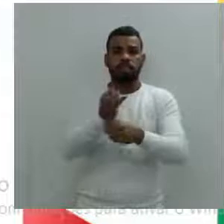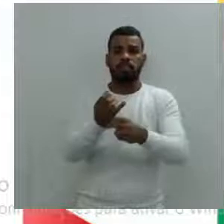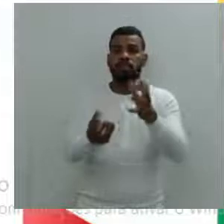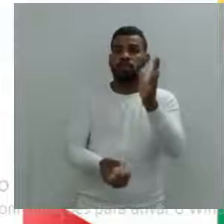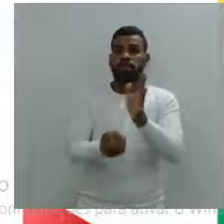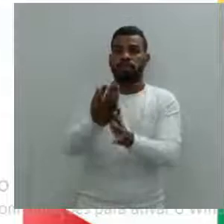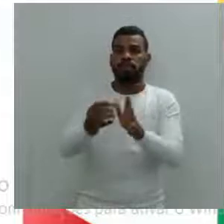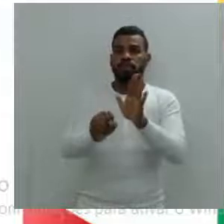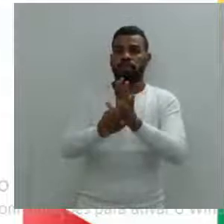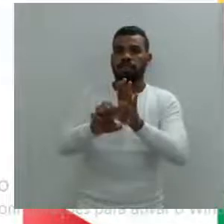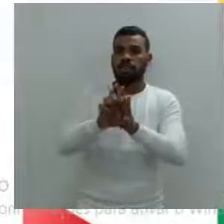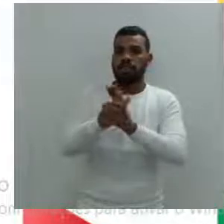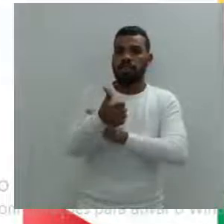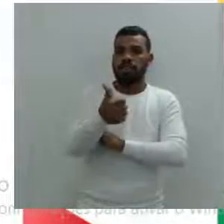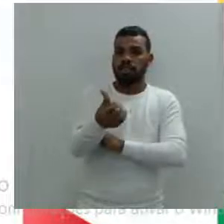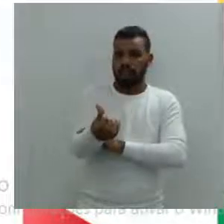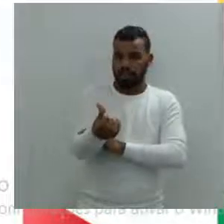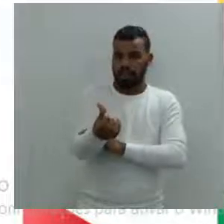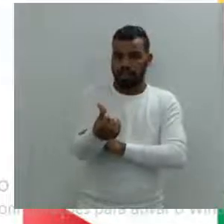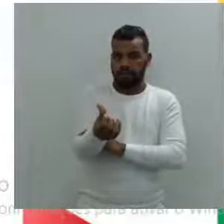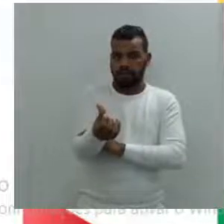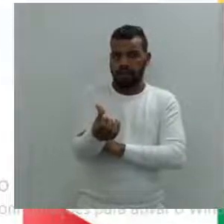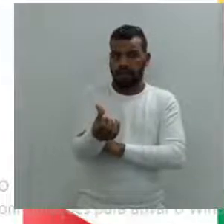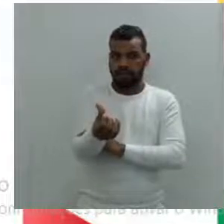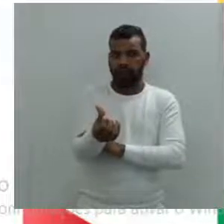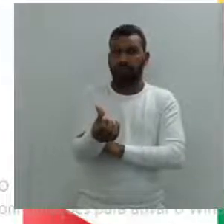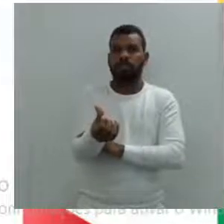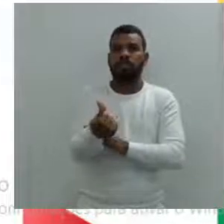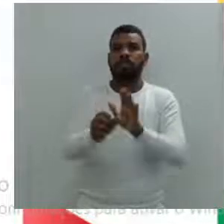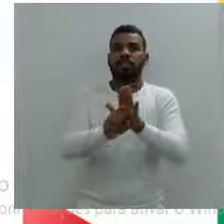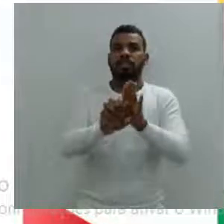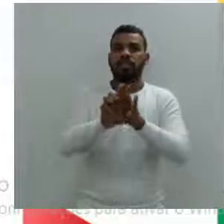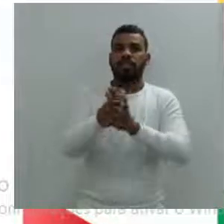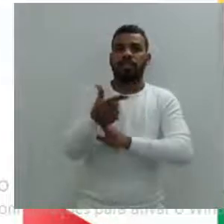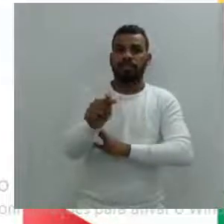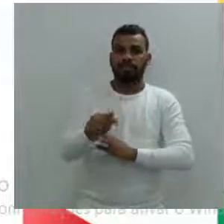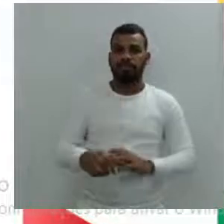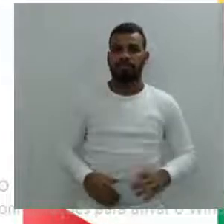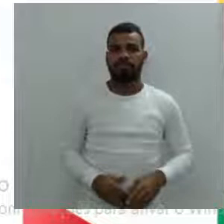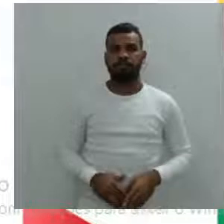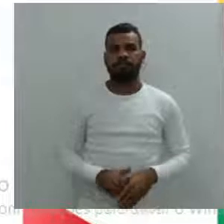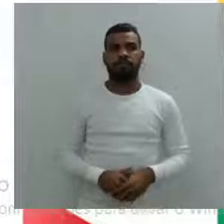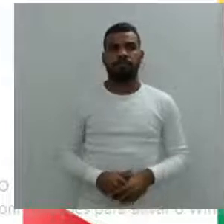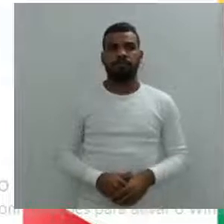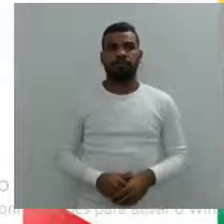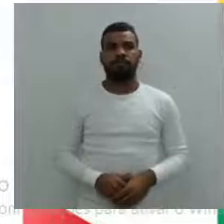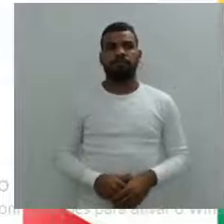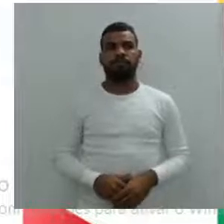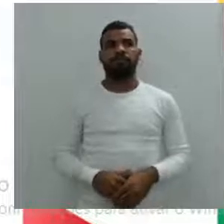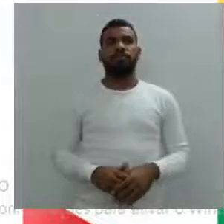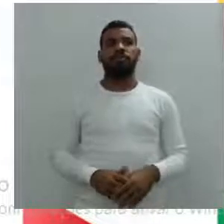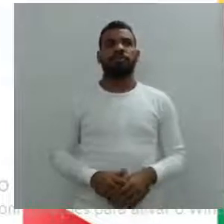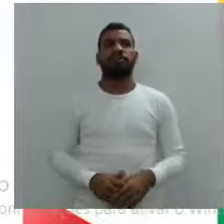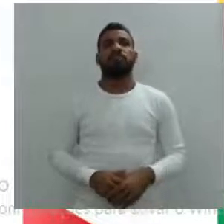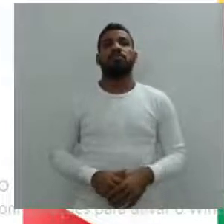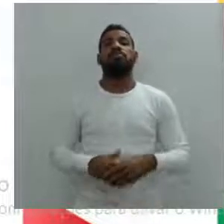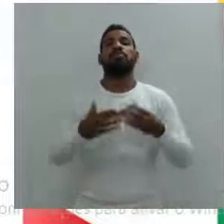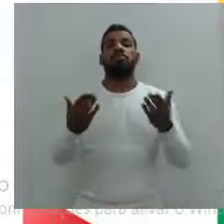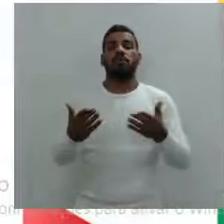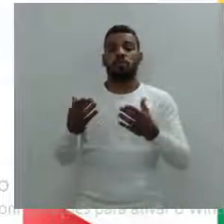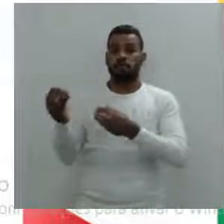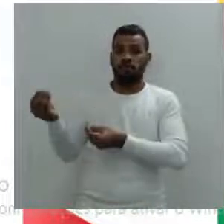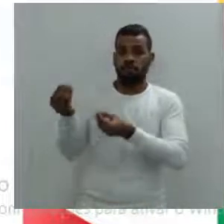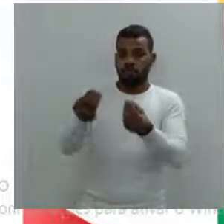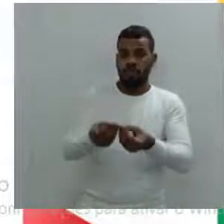no século XVI e século XVII, né, e trouxe um extraordinário aumento da